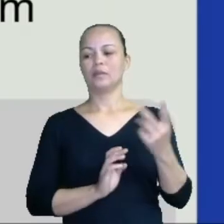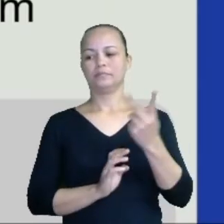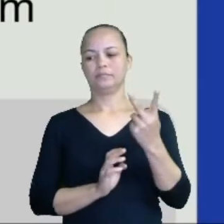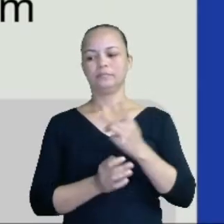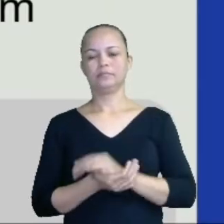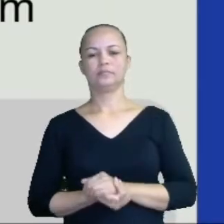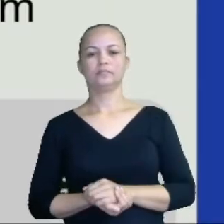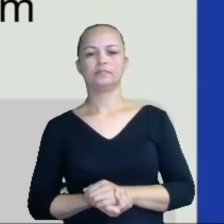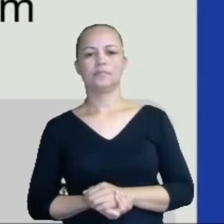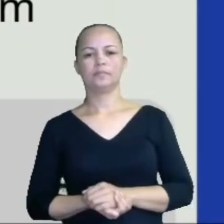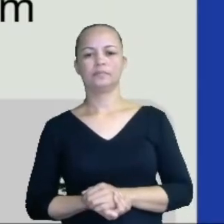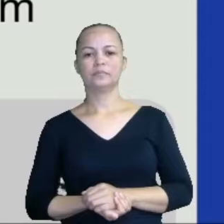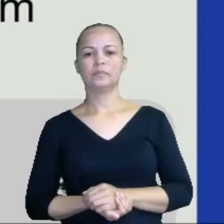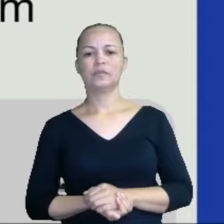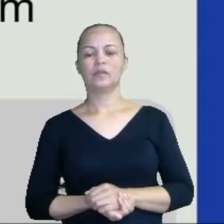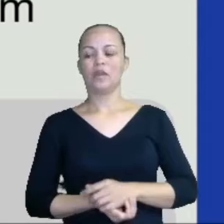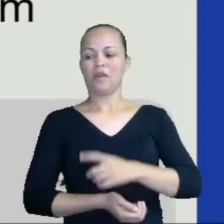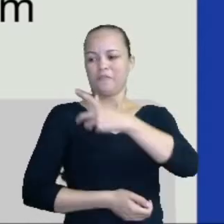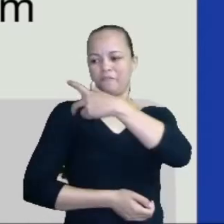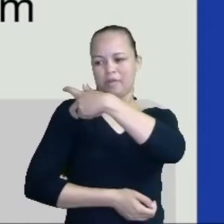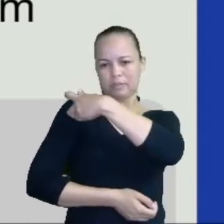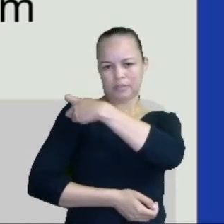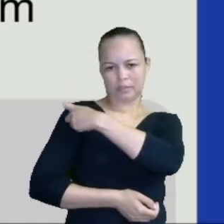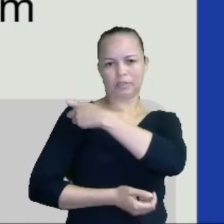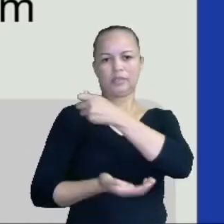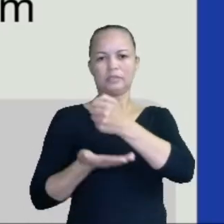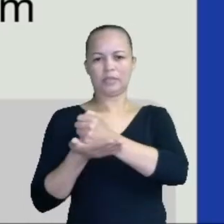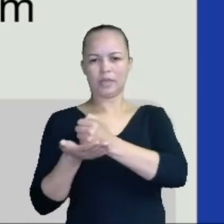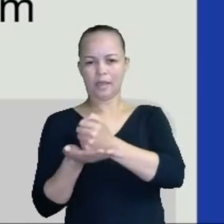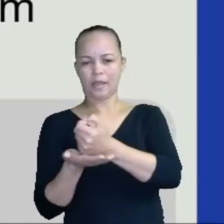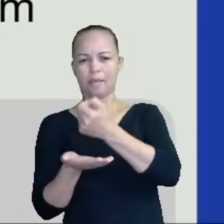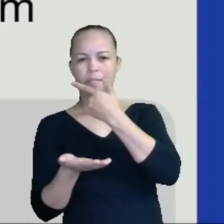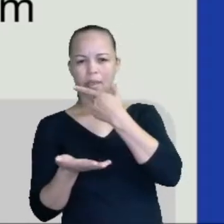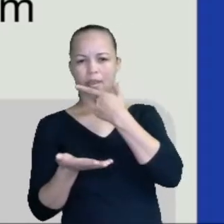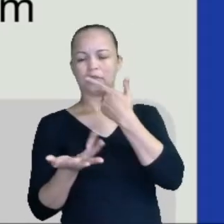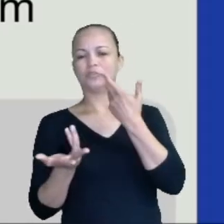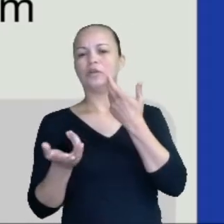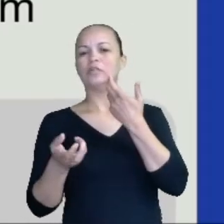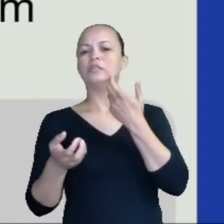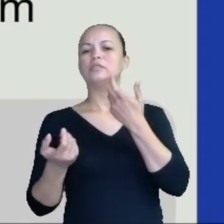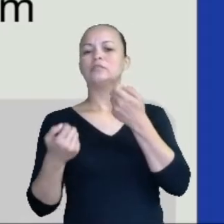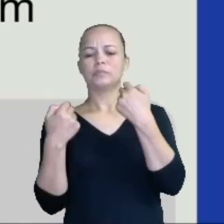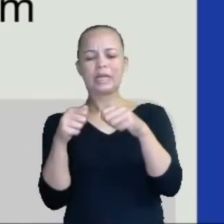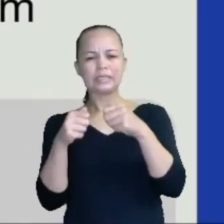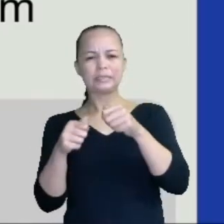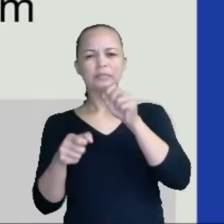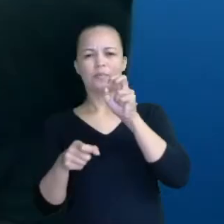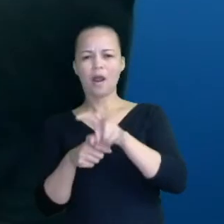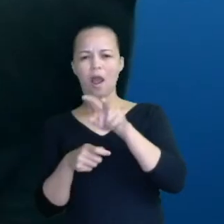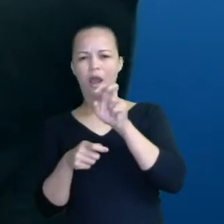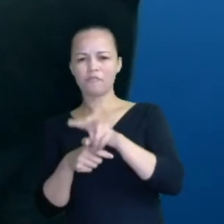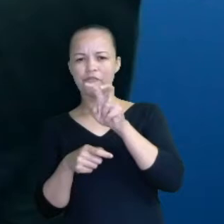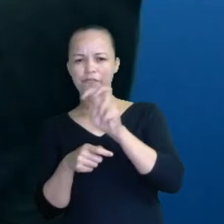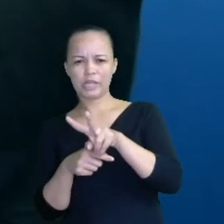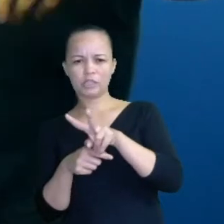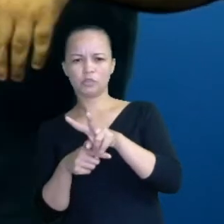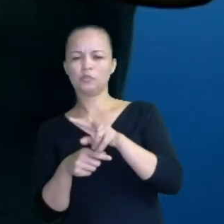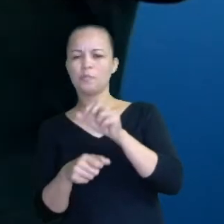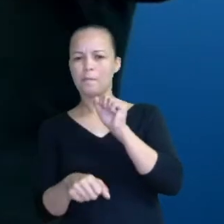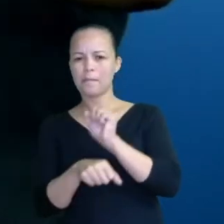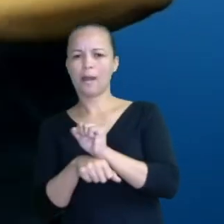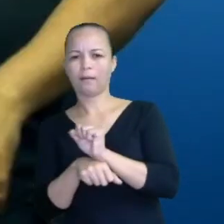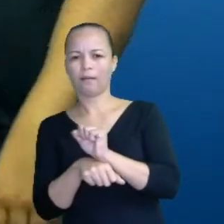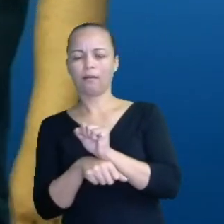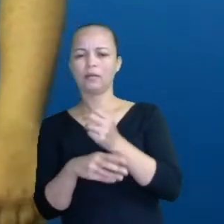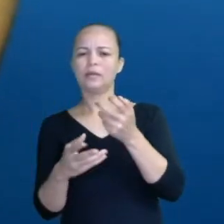frase. Vacinas e remédios são necessários para combater o vírus. Quem é necessário para combater o vírus?